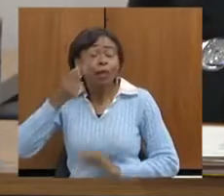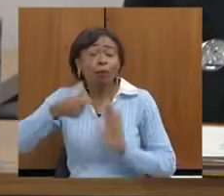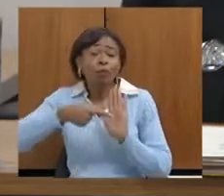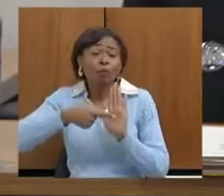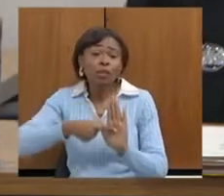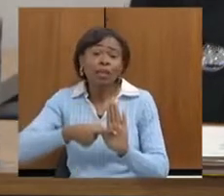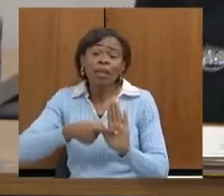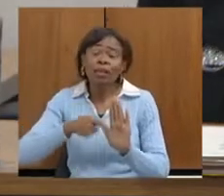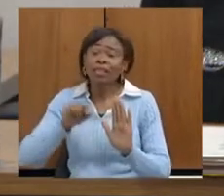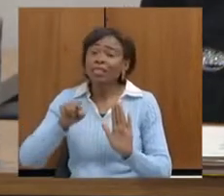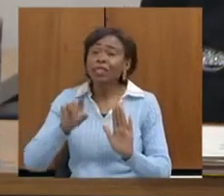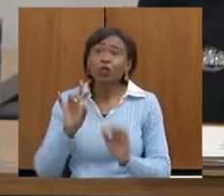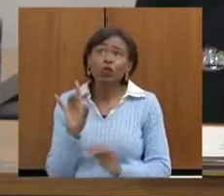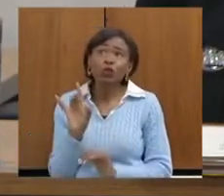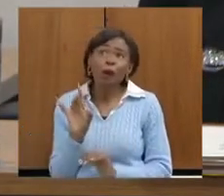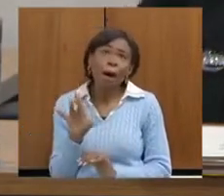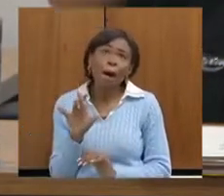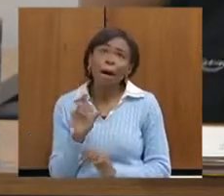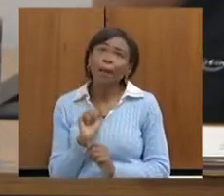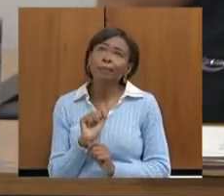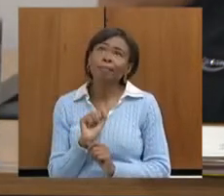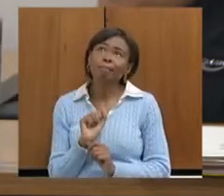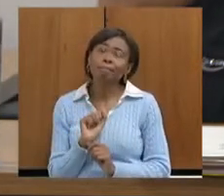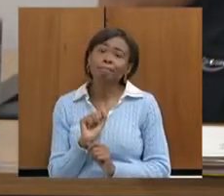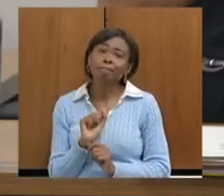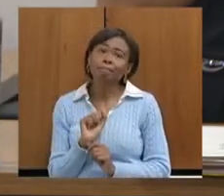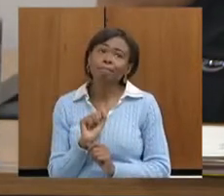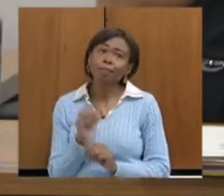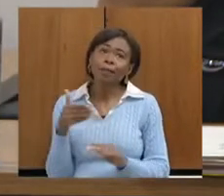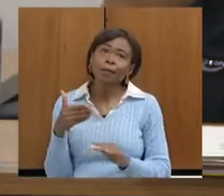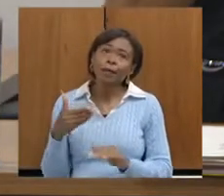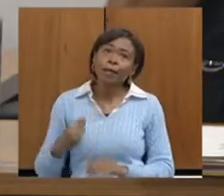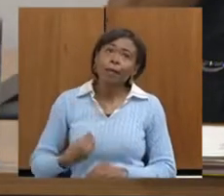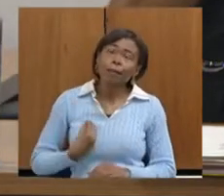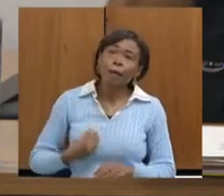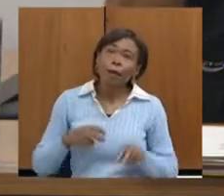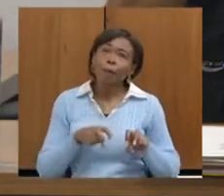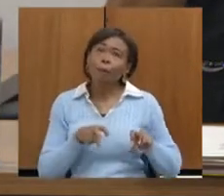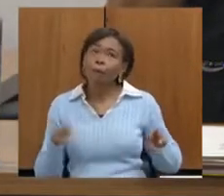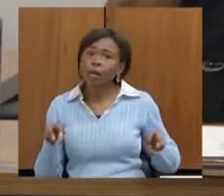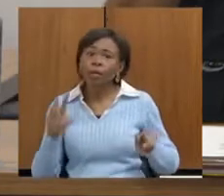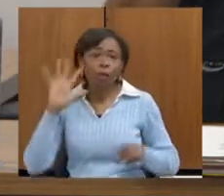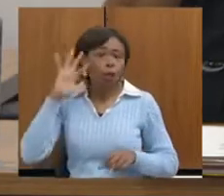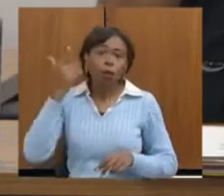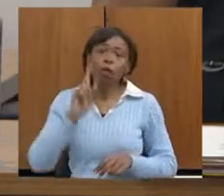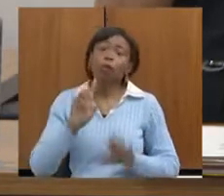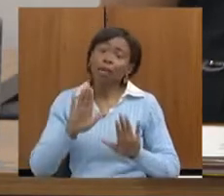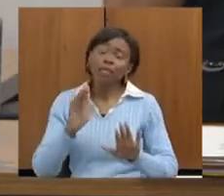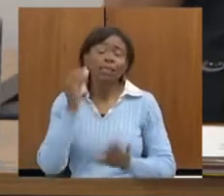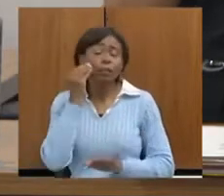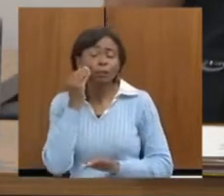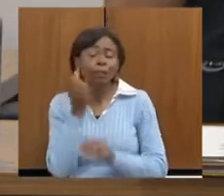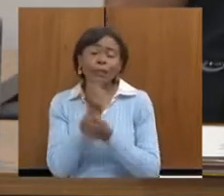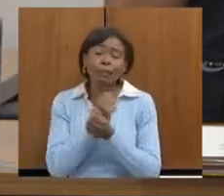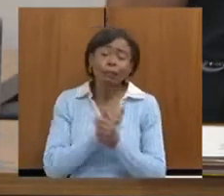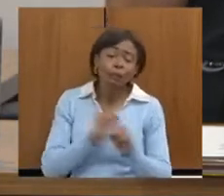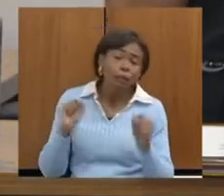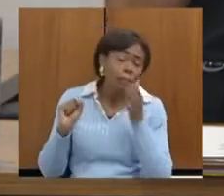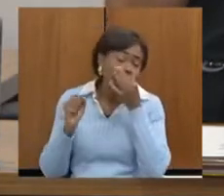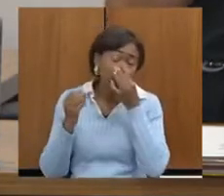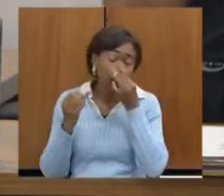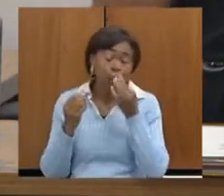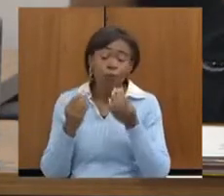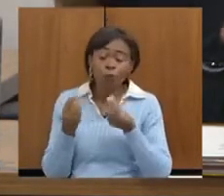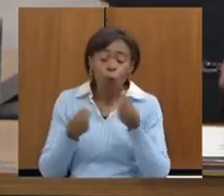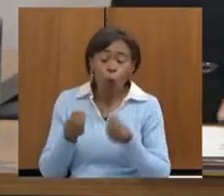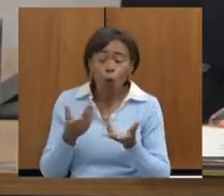que isso não é suficiente mas que dentro das possibilidades a gente trazer sem o tudo que é possível com a continuidade das vistas dos territórios